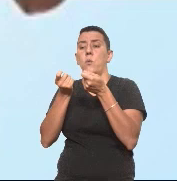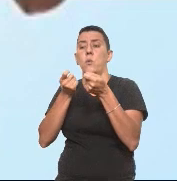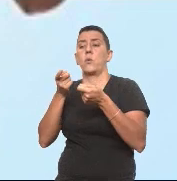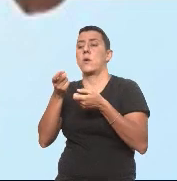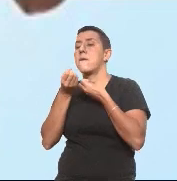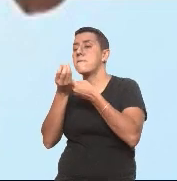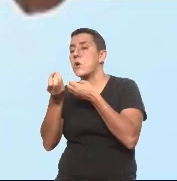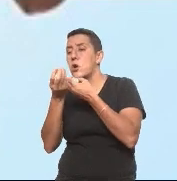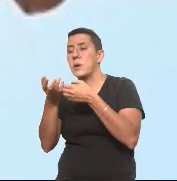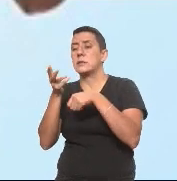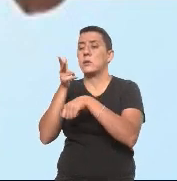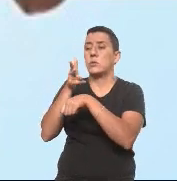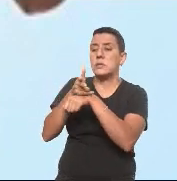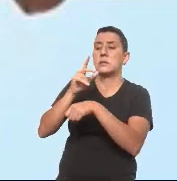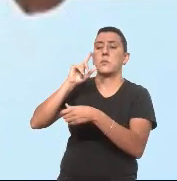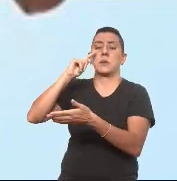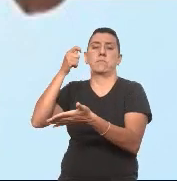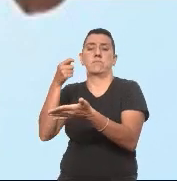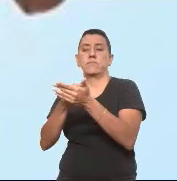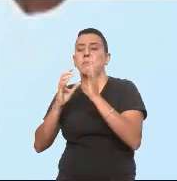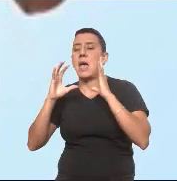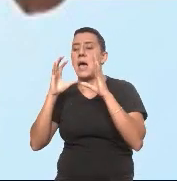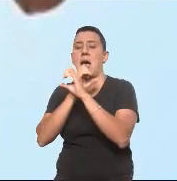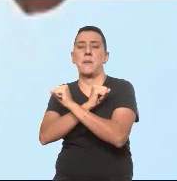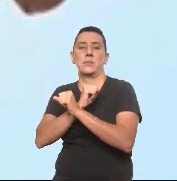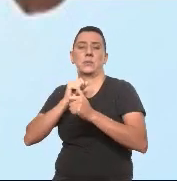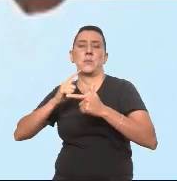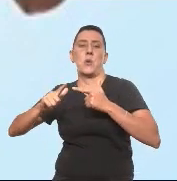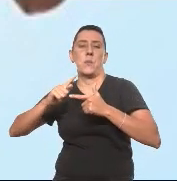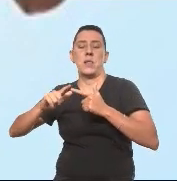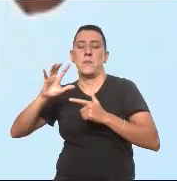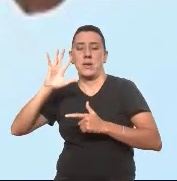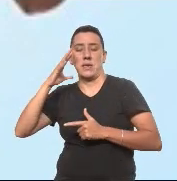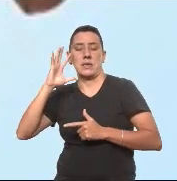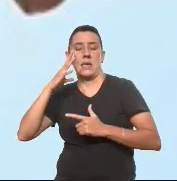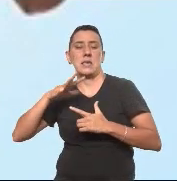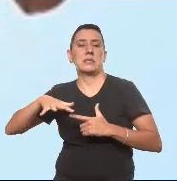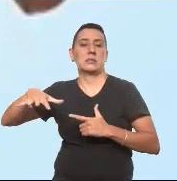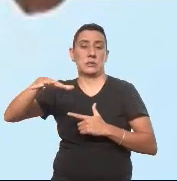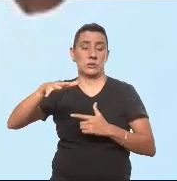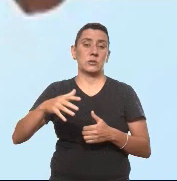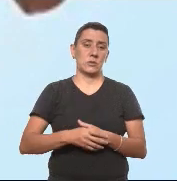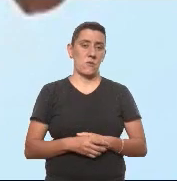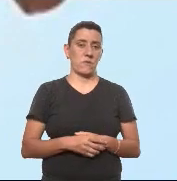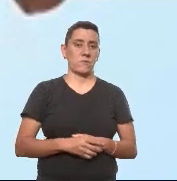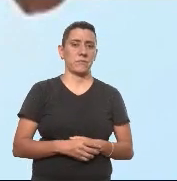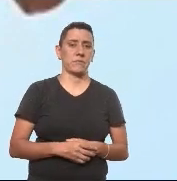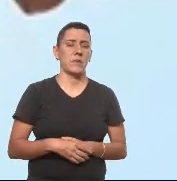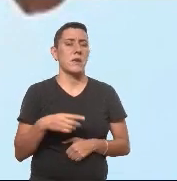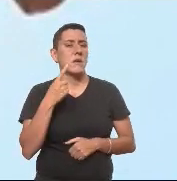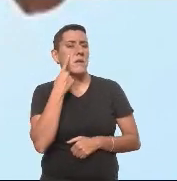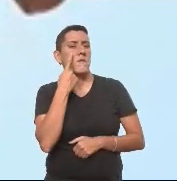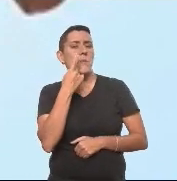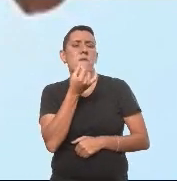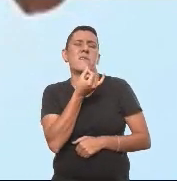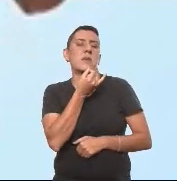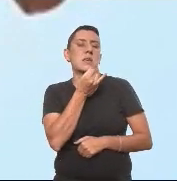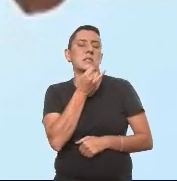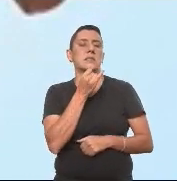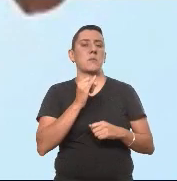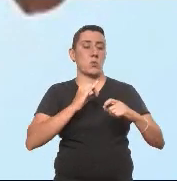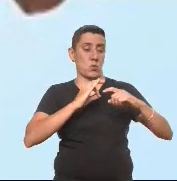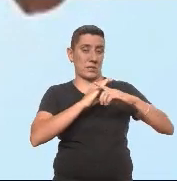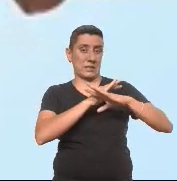informações para a precisão Vamos mostrar alguns exemplos na prática de como que essas cidades inteligentes funciona então aqui